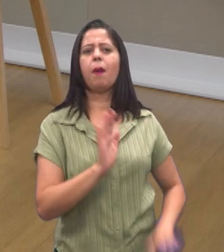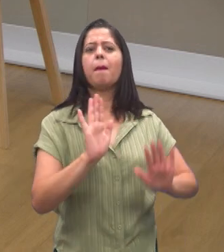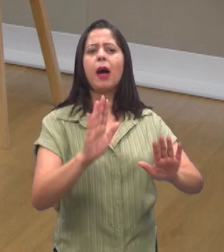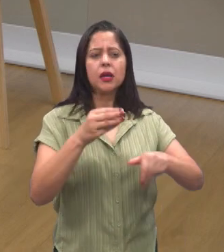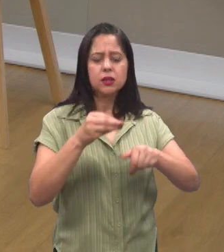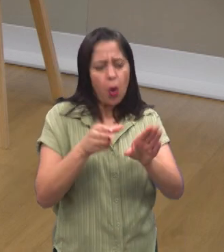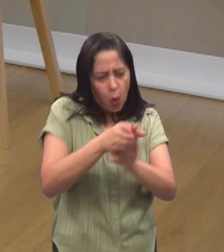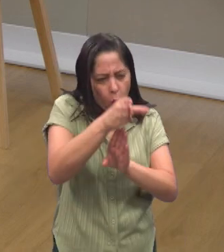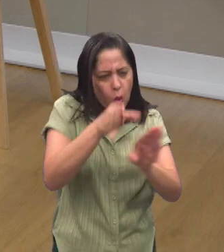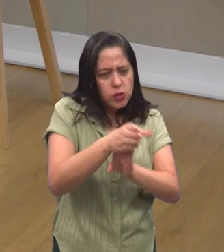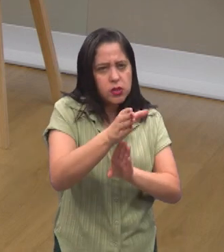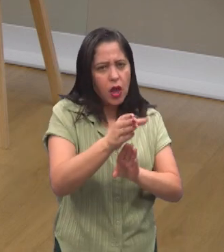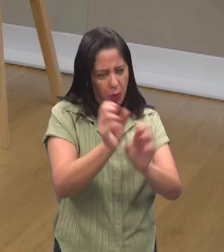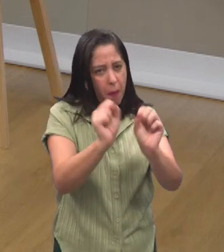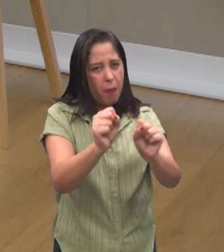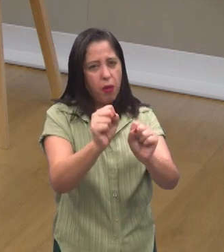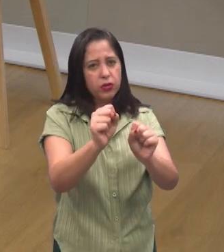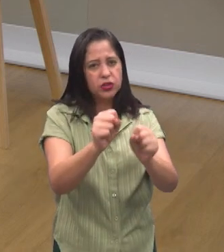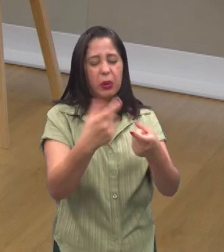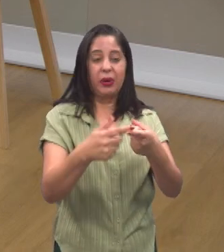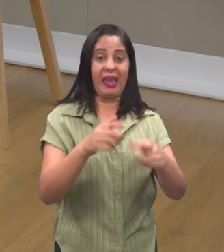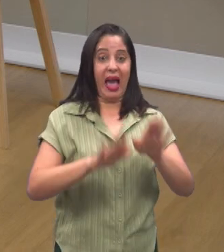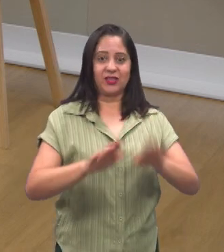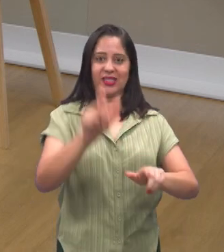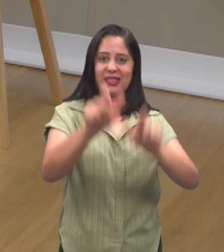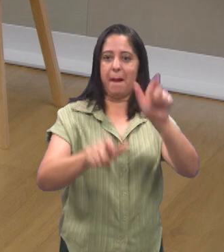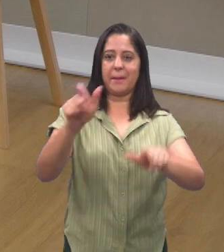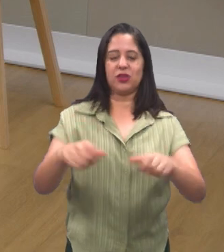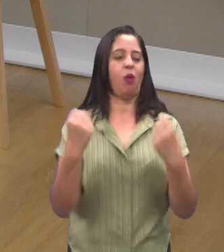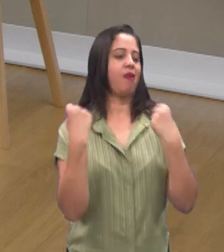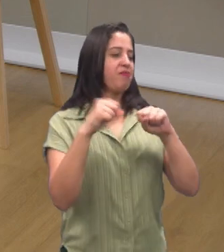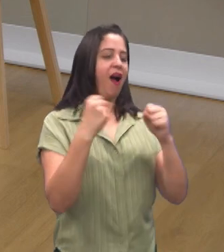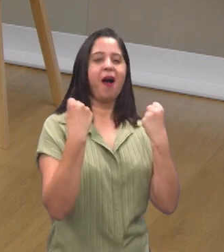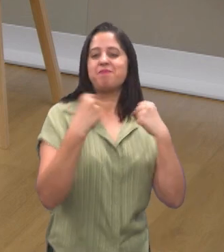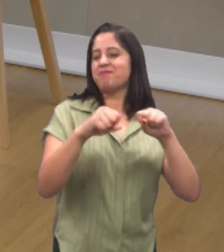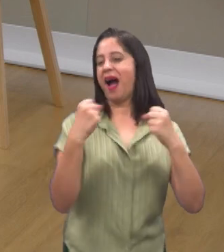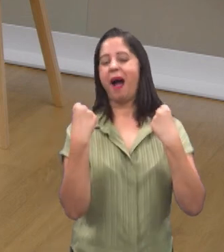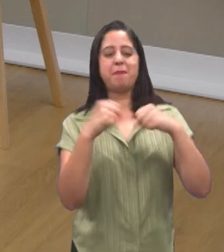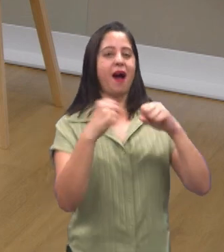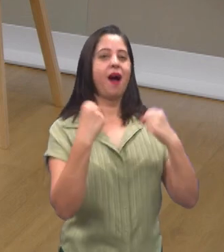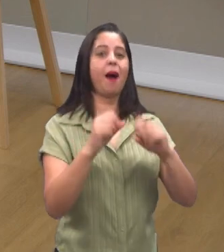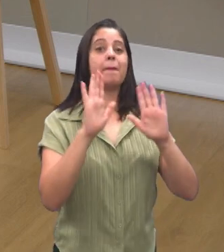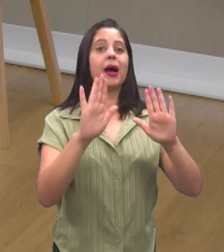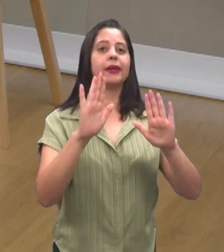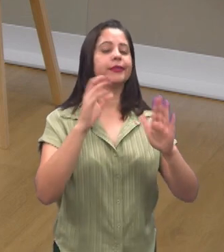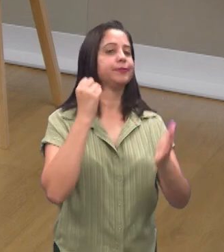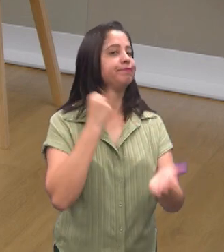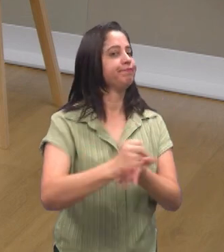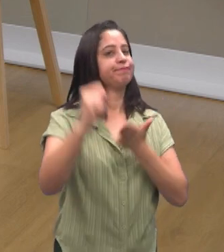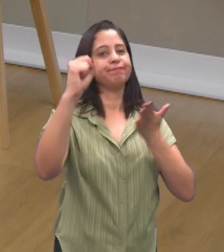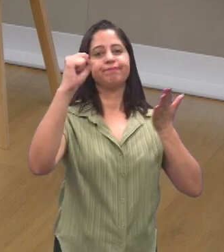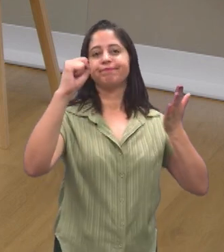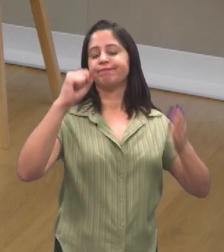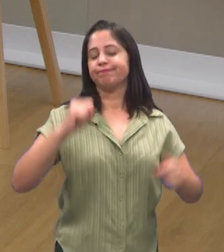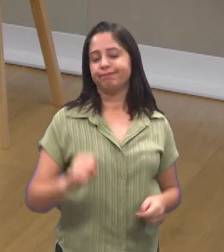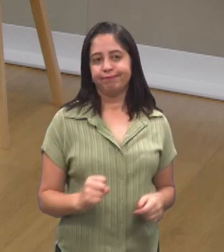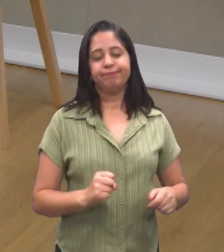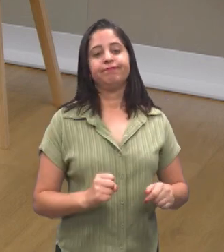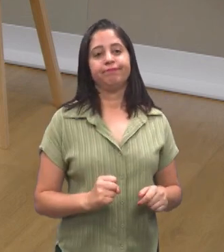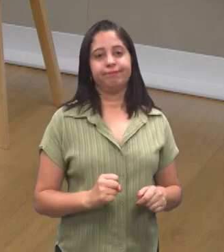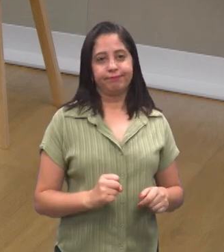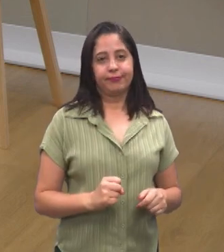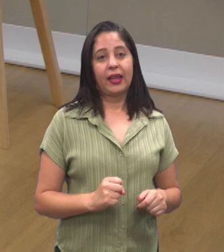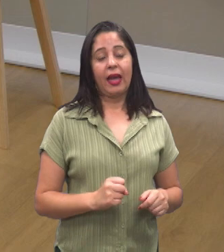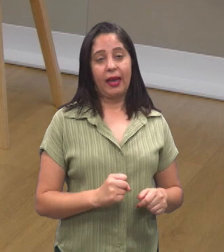quais os conselhos para essas pessoas que de repente começam aí a praticar uma atividade física, se apaixonam e já saem, né, cada